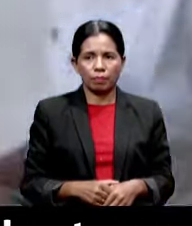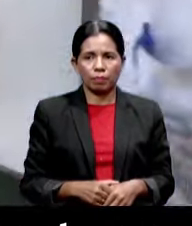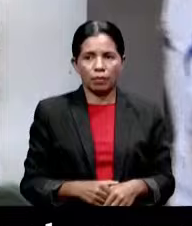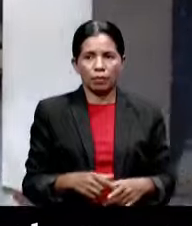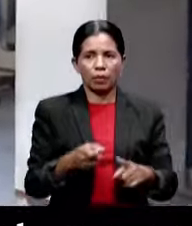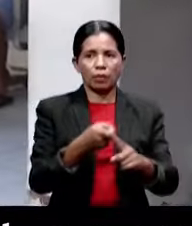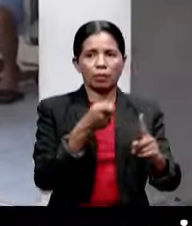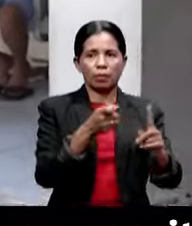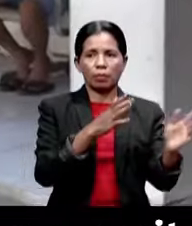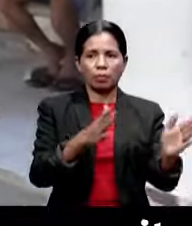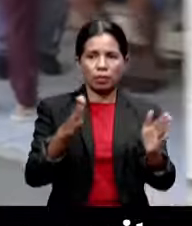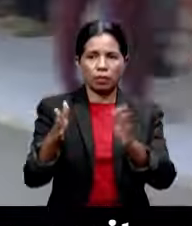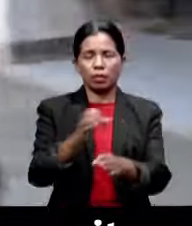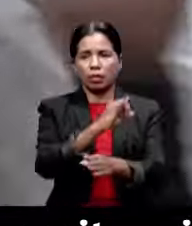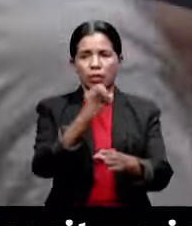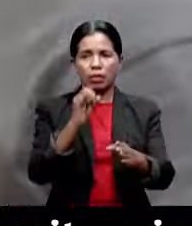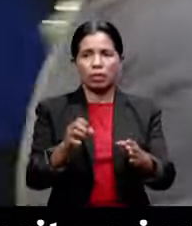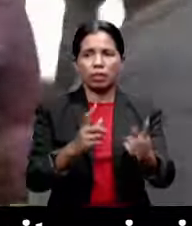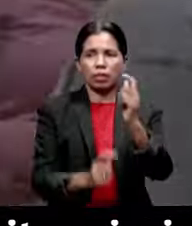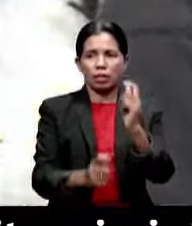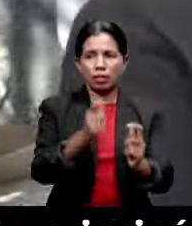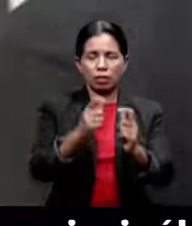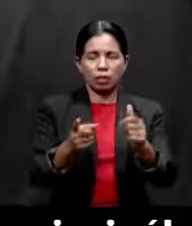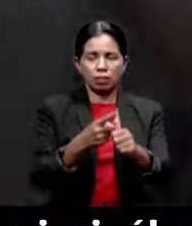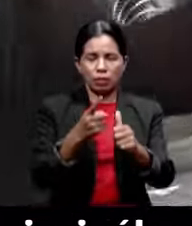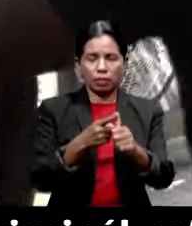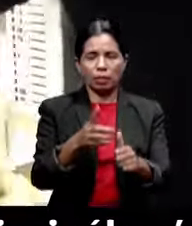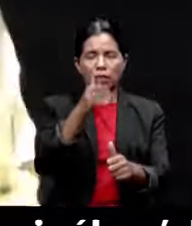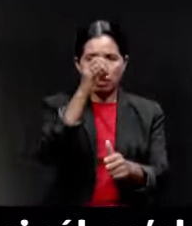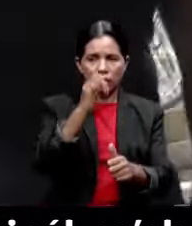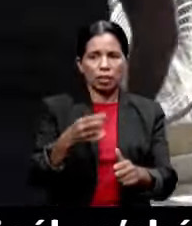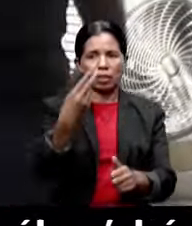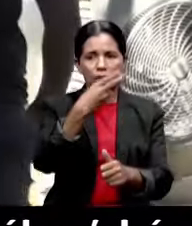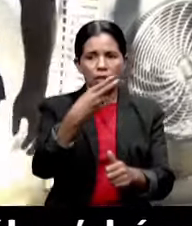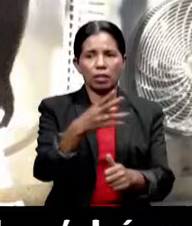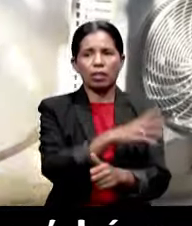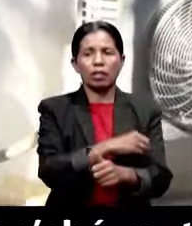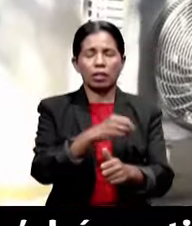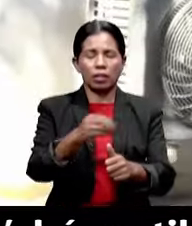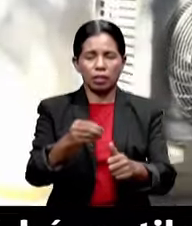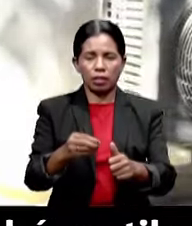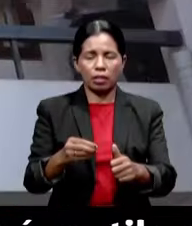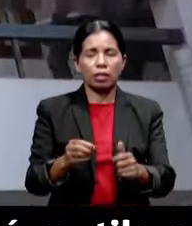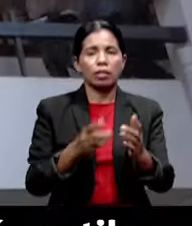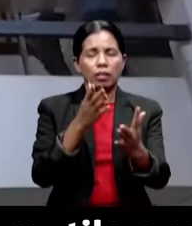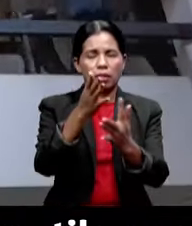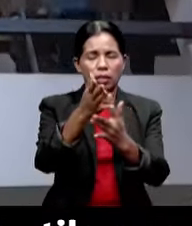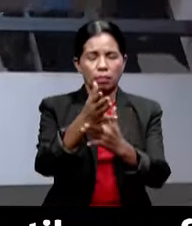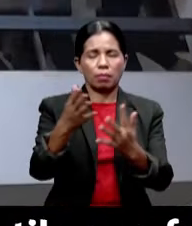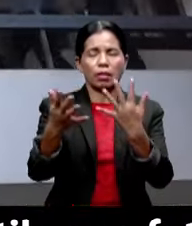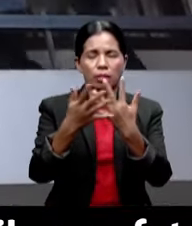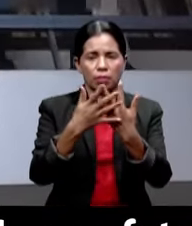Liu-se o processo o primeiro interrogatório o Tribunal Judicial Primeira Instância de Dili Quintané aplica medida coação prisão